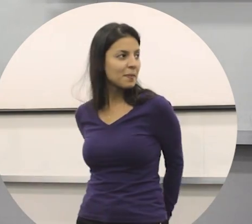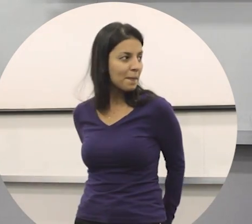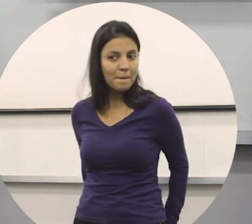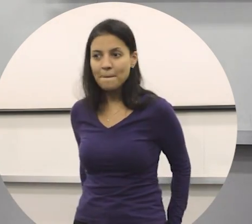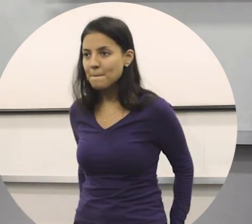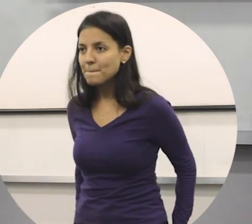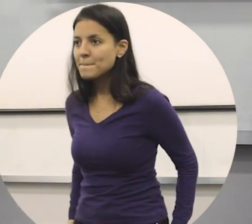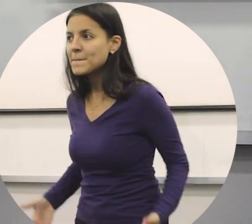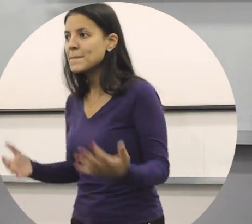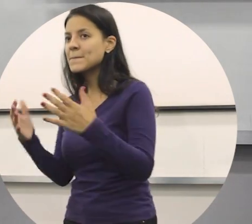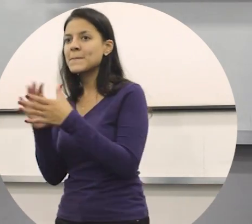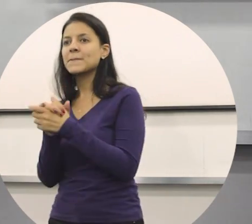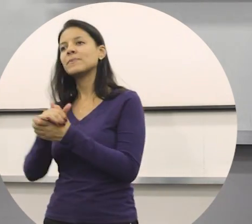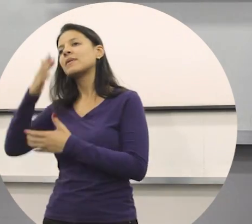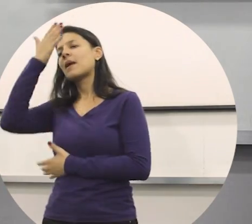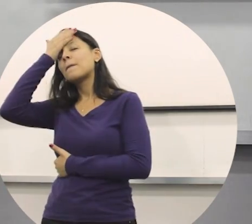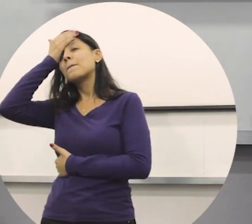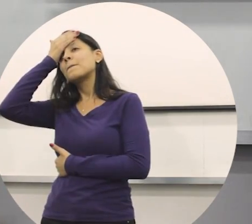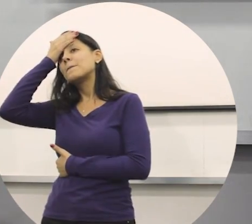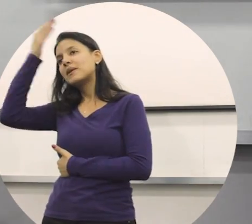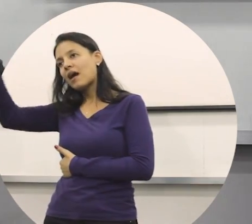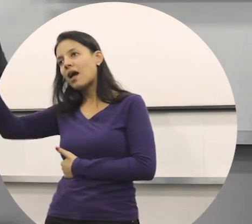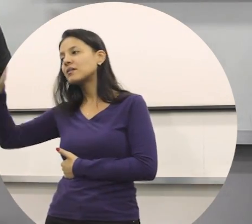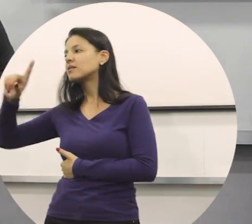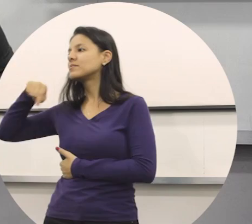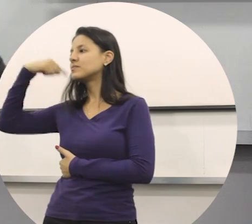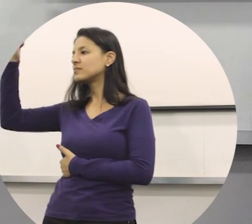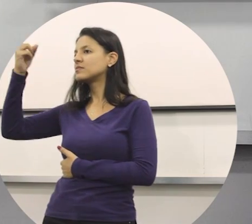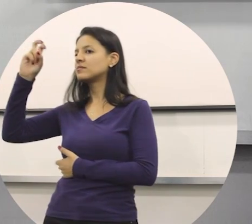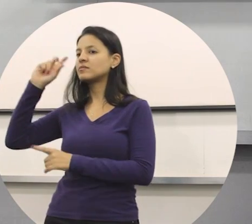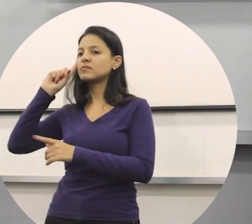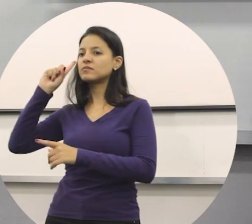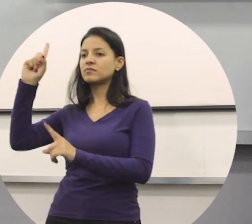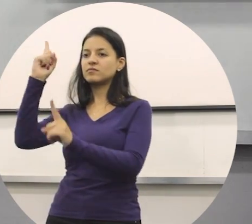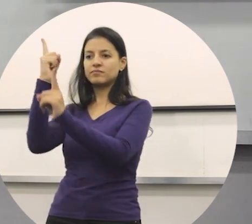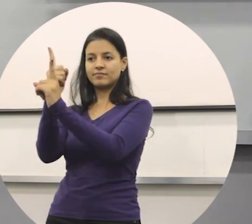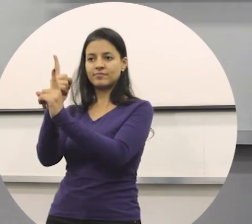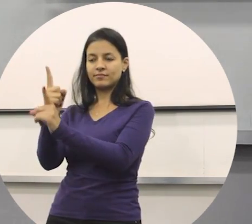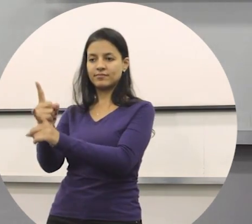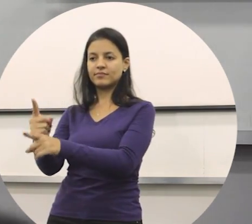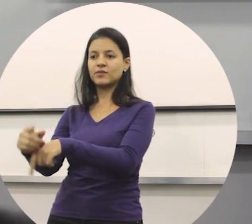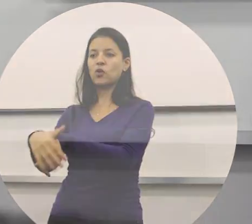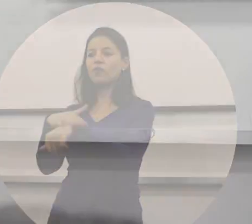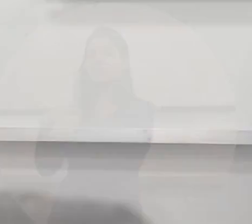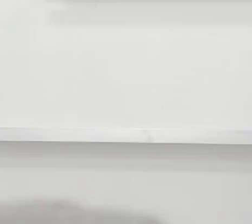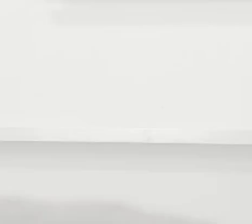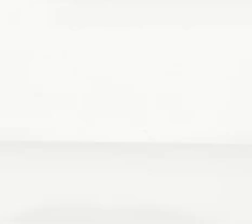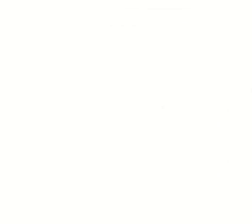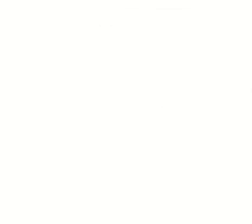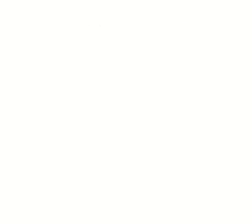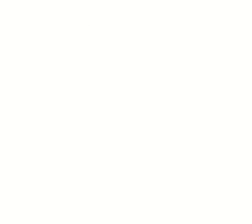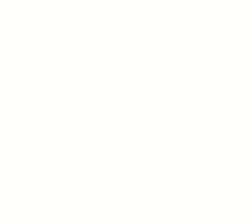Obrigada por hoje. Obrigado, viu, Jane? Gente, muito obrigado. Então, até daqui a 15 dias, vamos nos comunicando pelo WhatsApp.